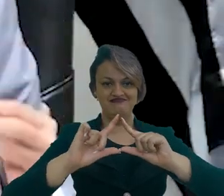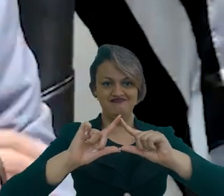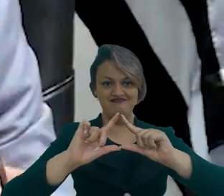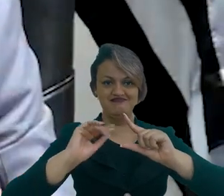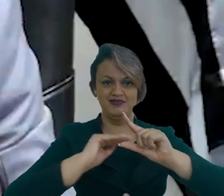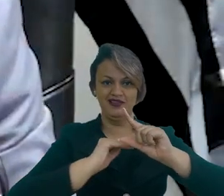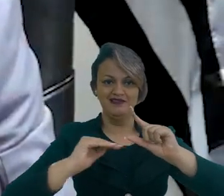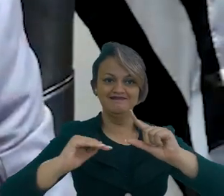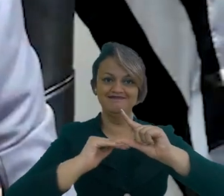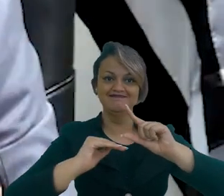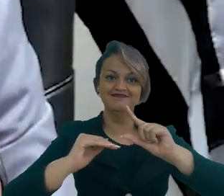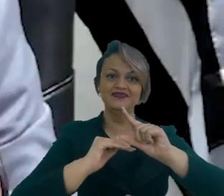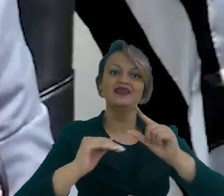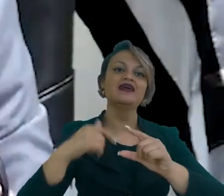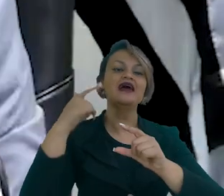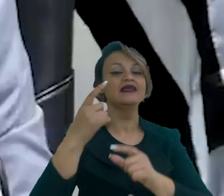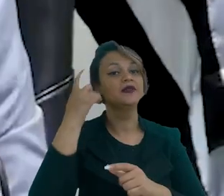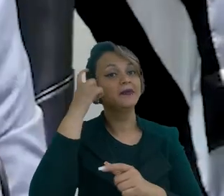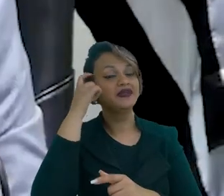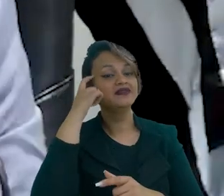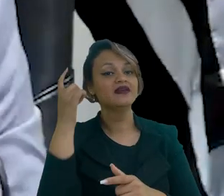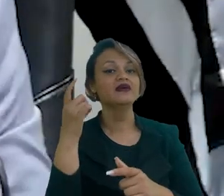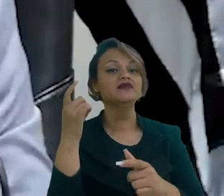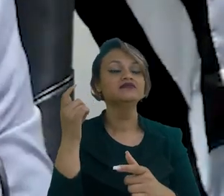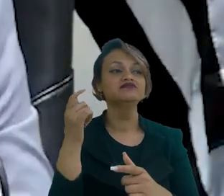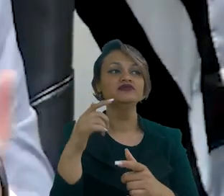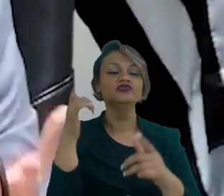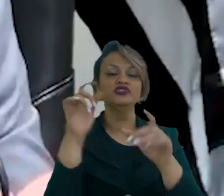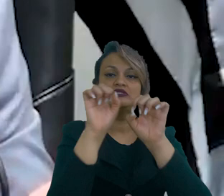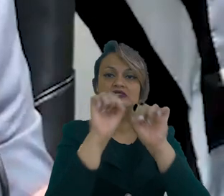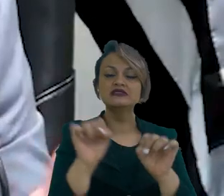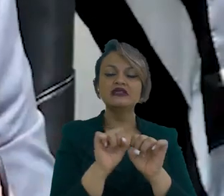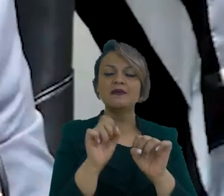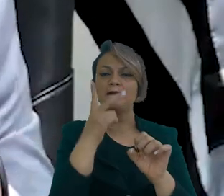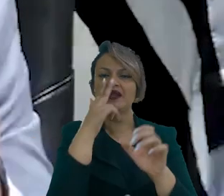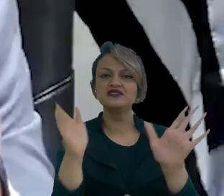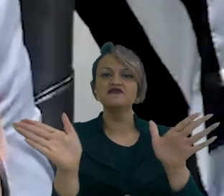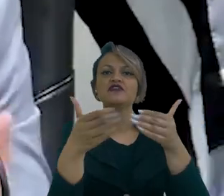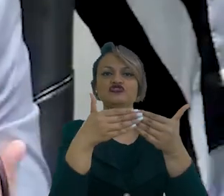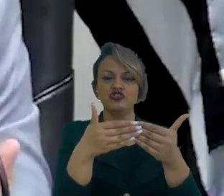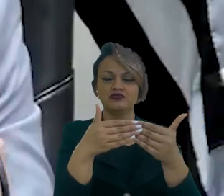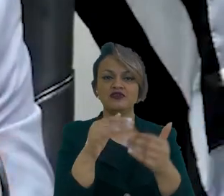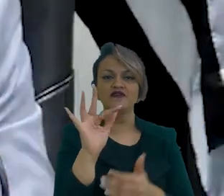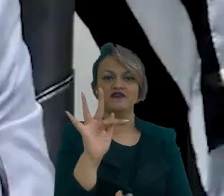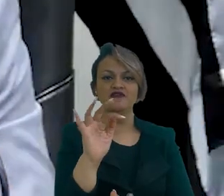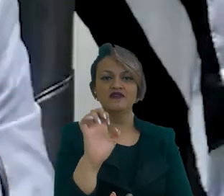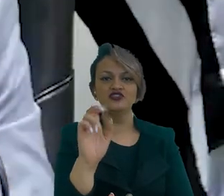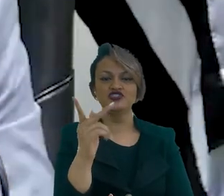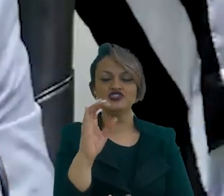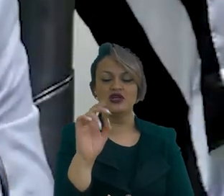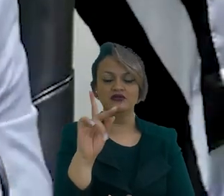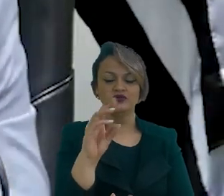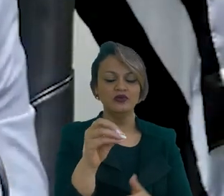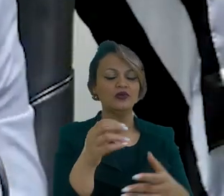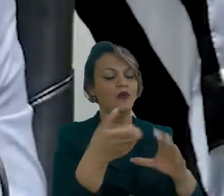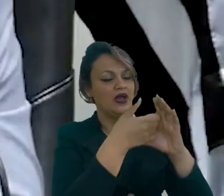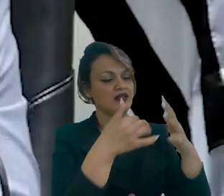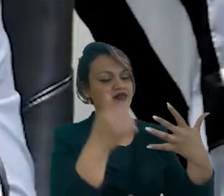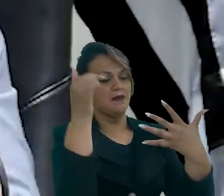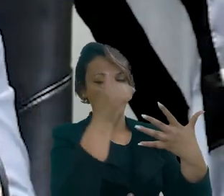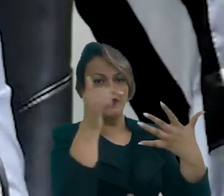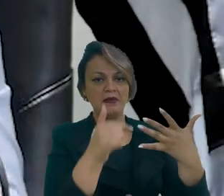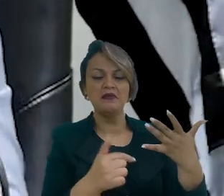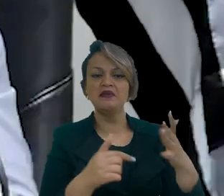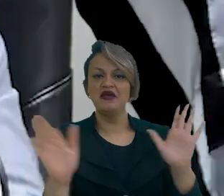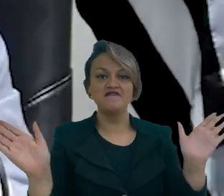estariam abaixo né então nós temos aqui uma ideia do que se denominou depois de sistema fechado é categorias muito bem